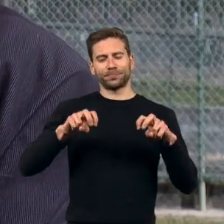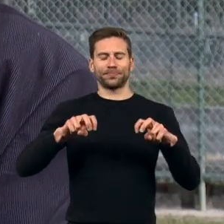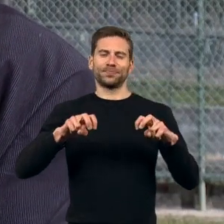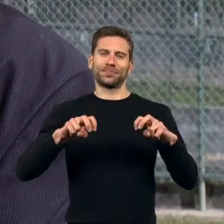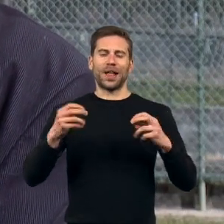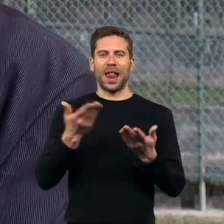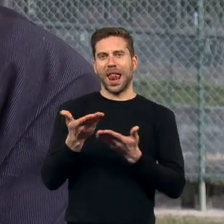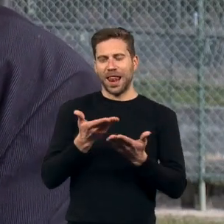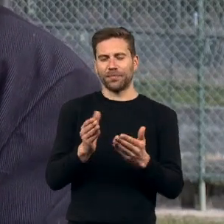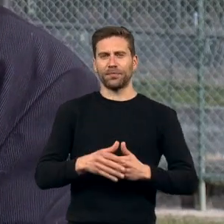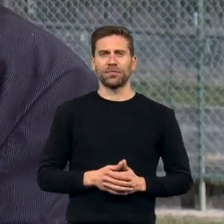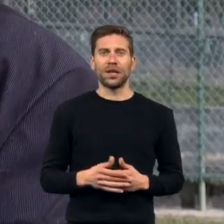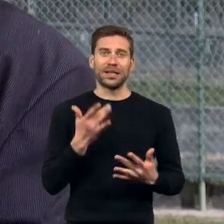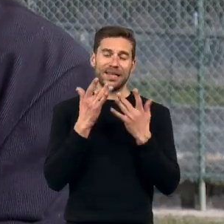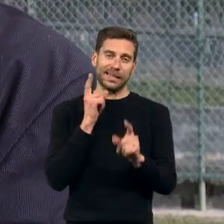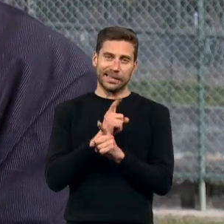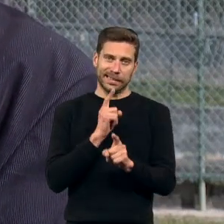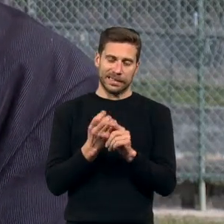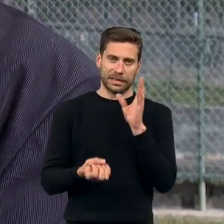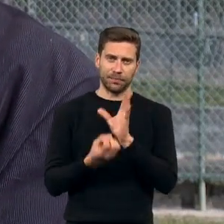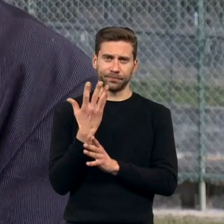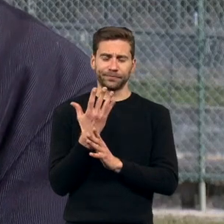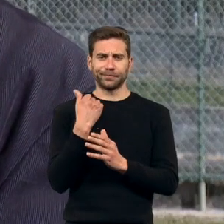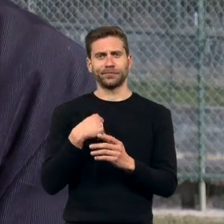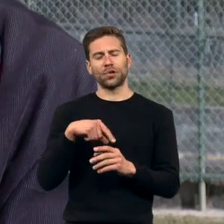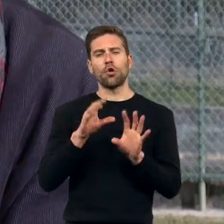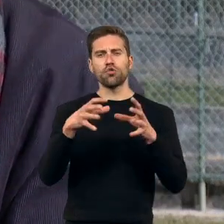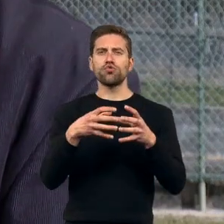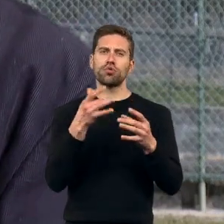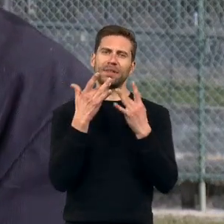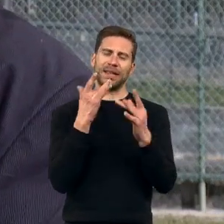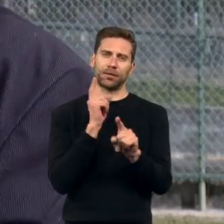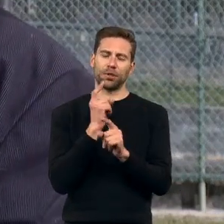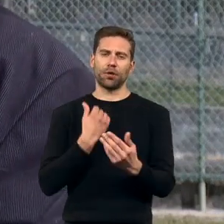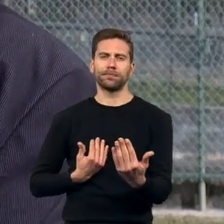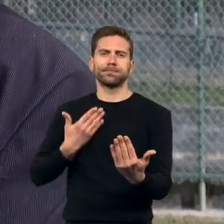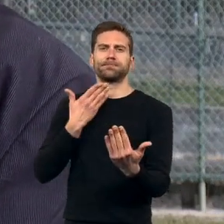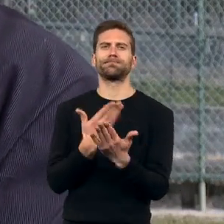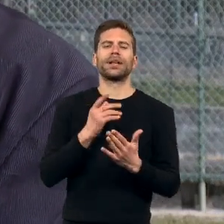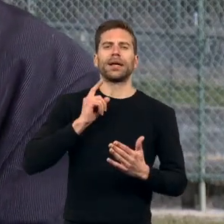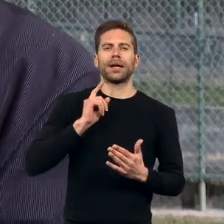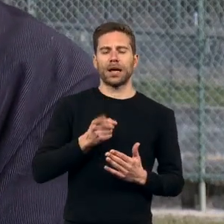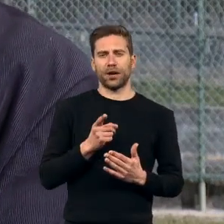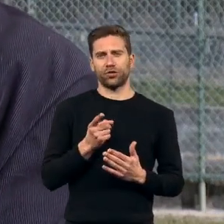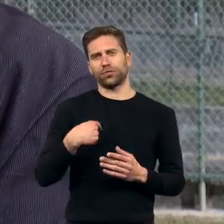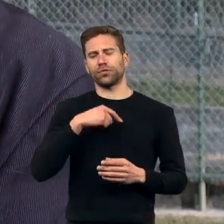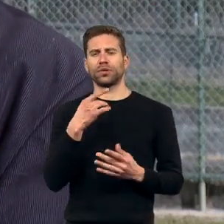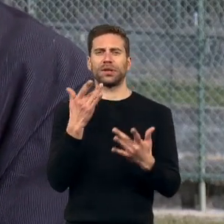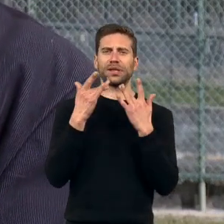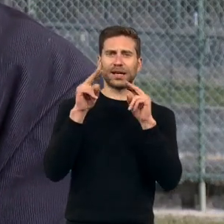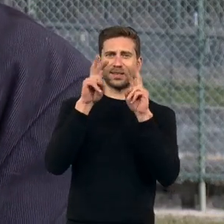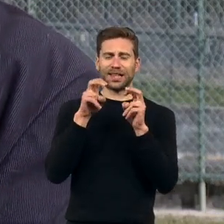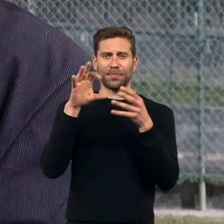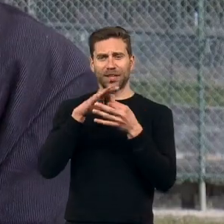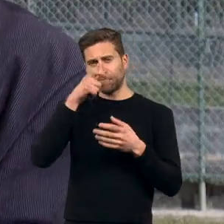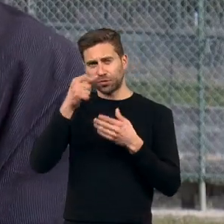Decidimos fazer esta peça, e a proposta que eu apresentei à Bonifratos foi no sentido de fazermos um espetáculo sobre os